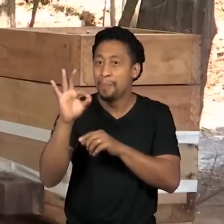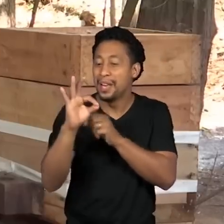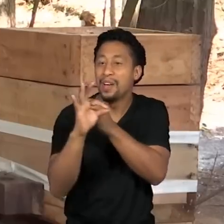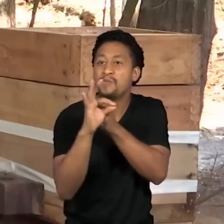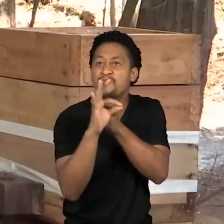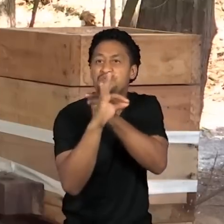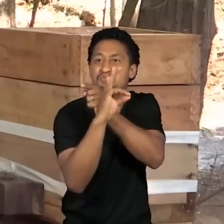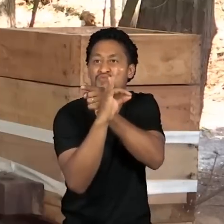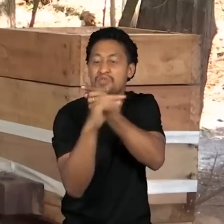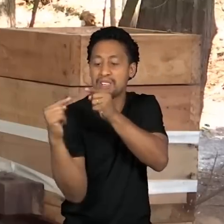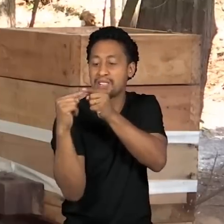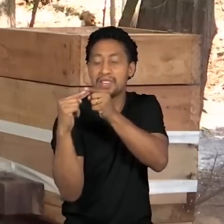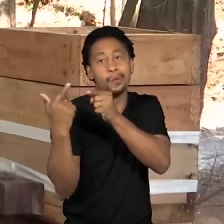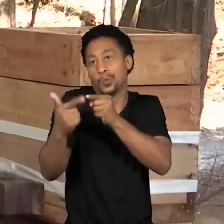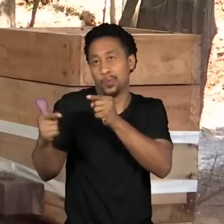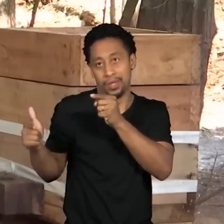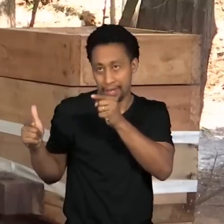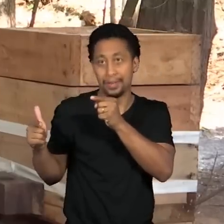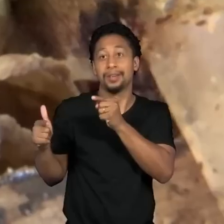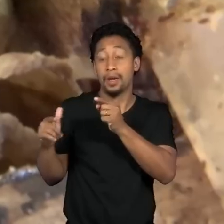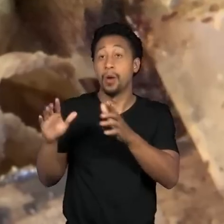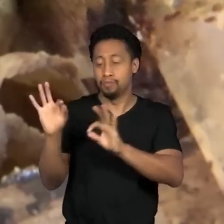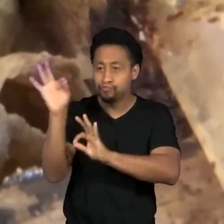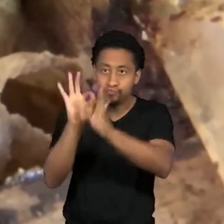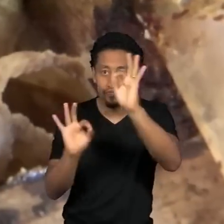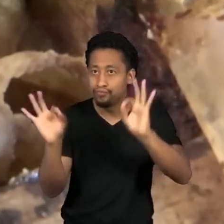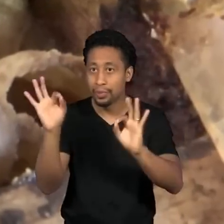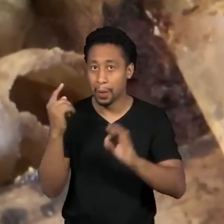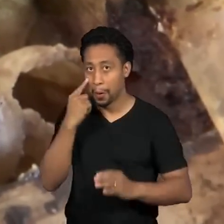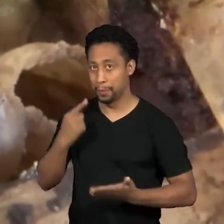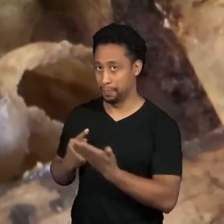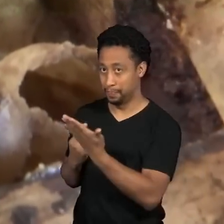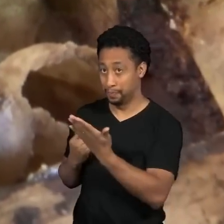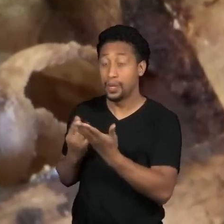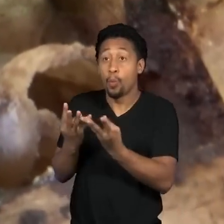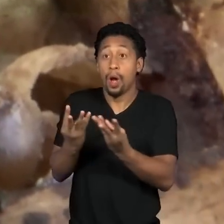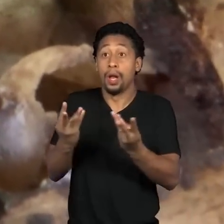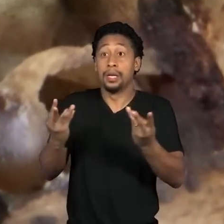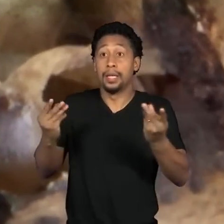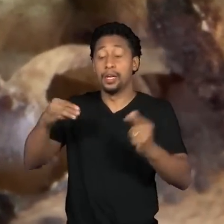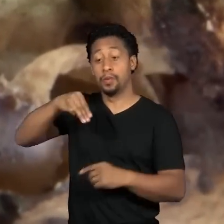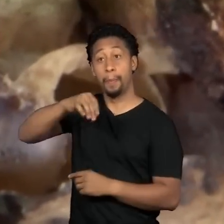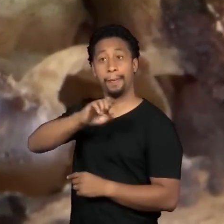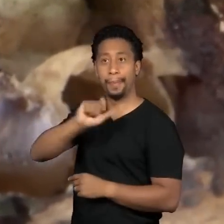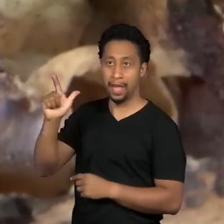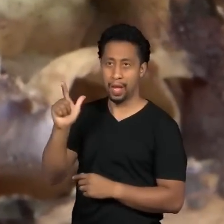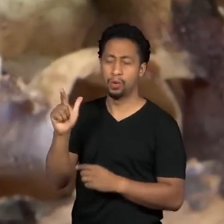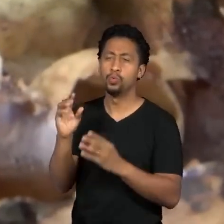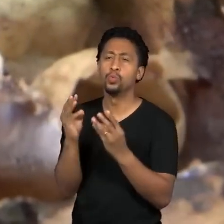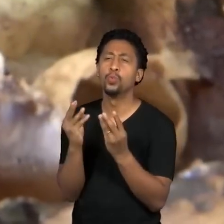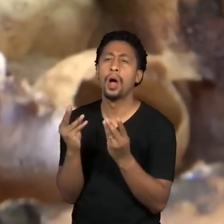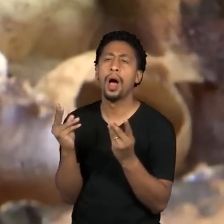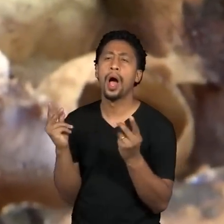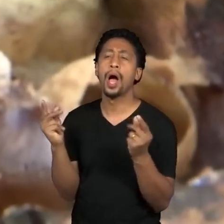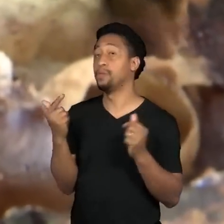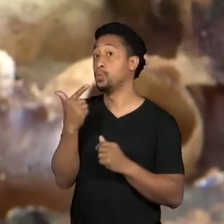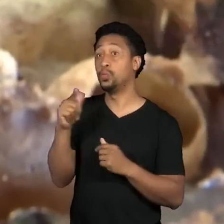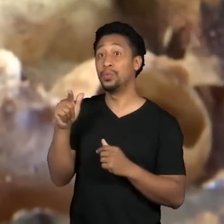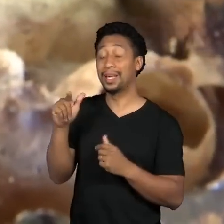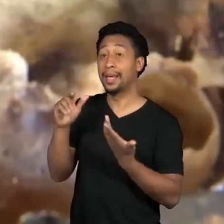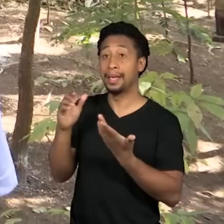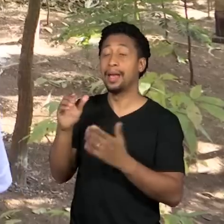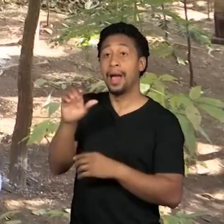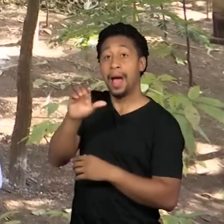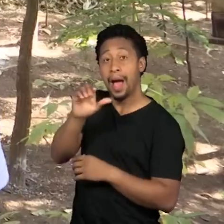das melíponas ele é muito valorizado pela qualidade. Ele é mais suave e ele também é menos ácido. Elas estão construindo os potes de mel